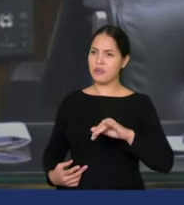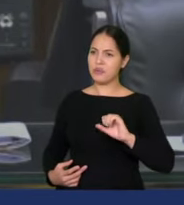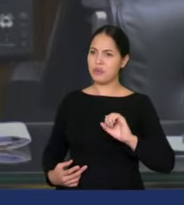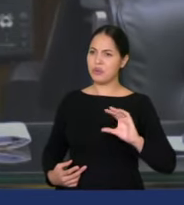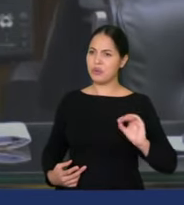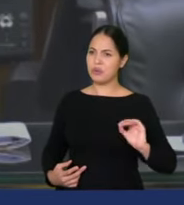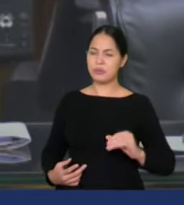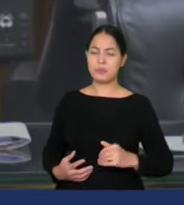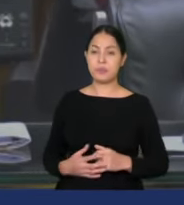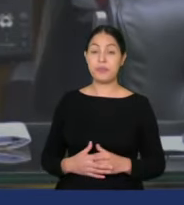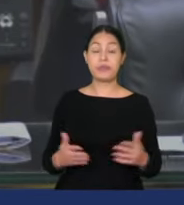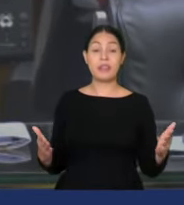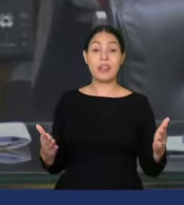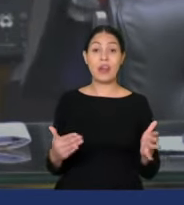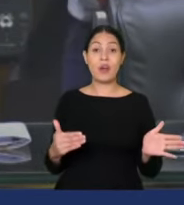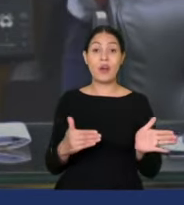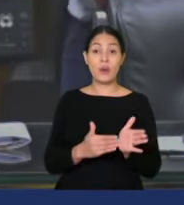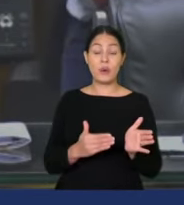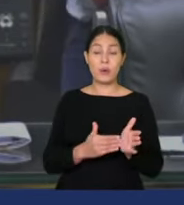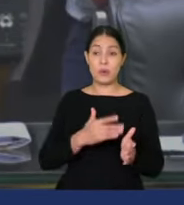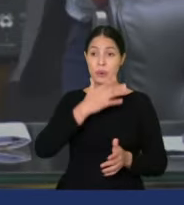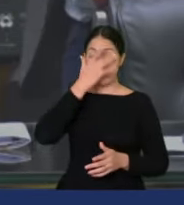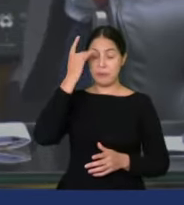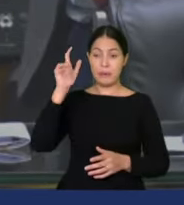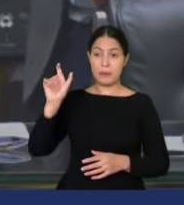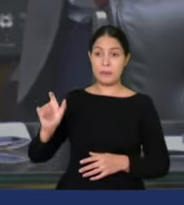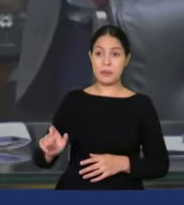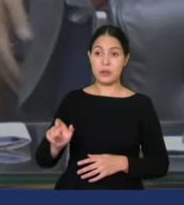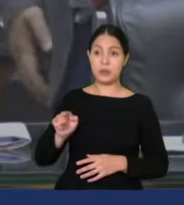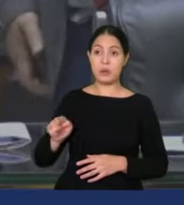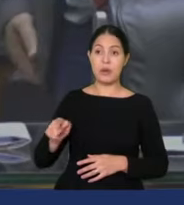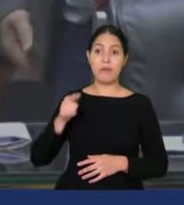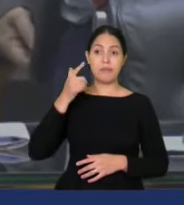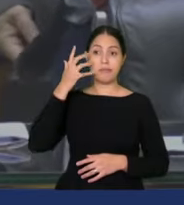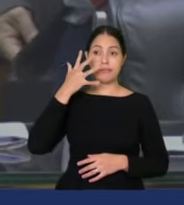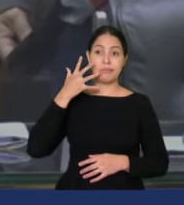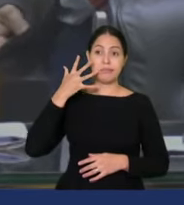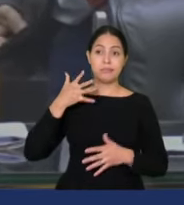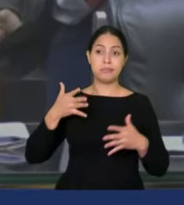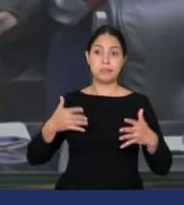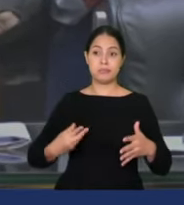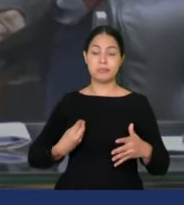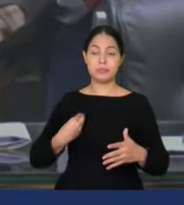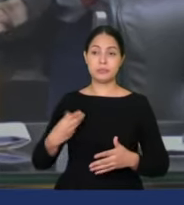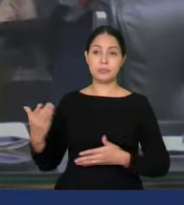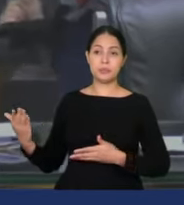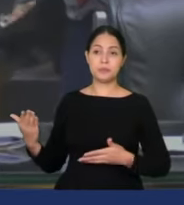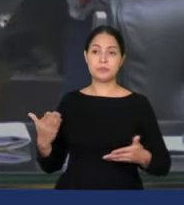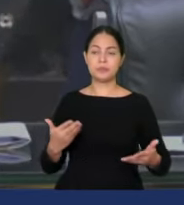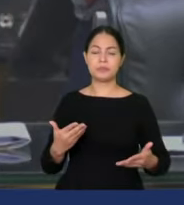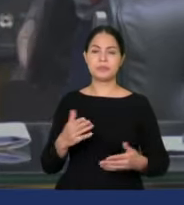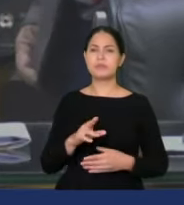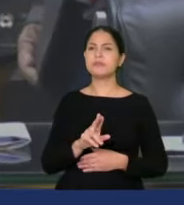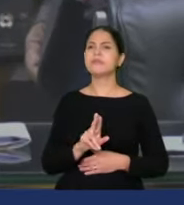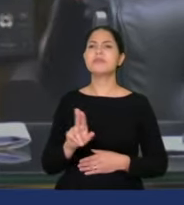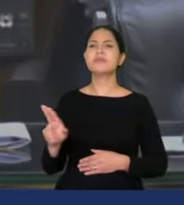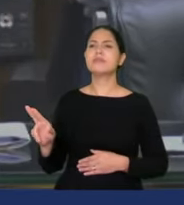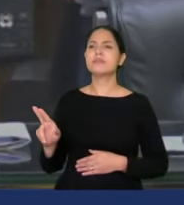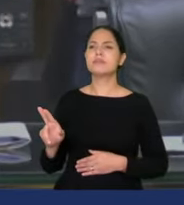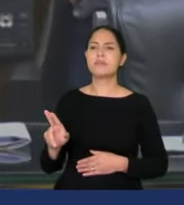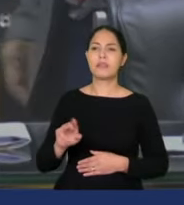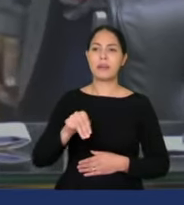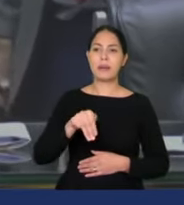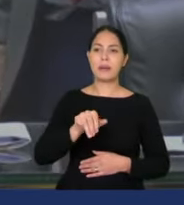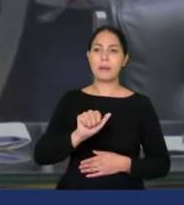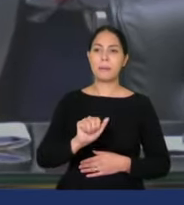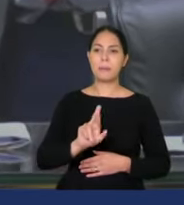encerrando os nossos trabalhos, a última participante como convidada, aqui a senhora Maria Lúcia